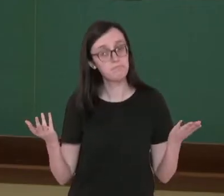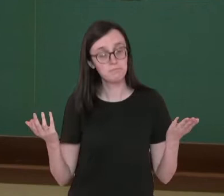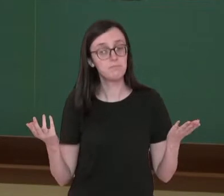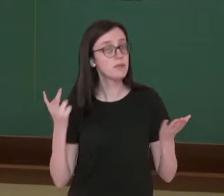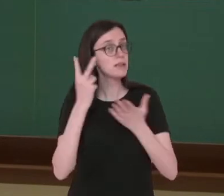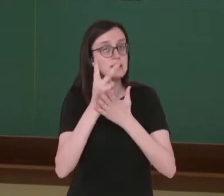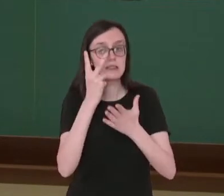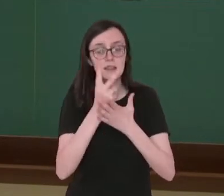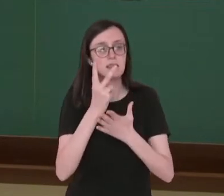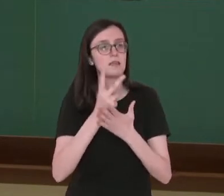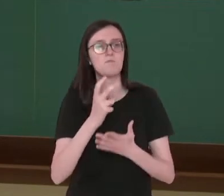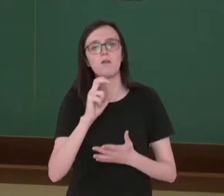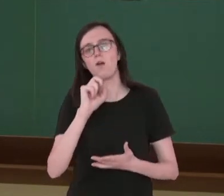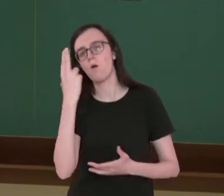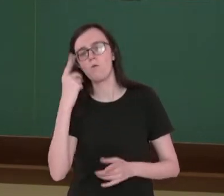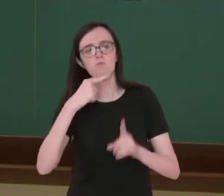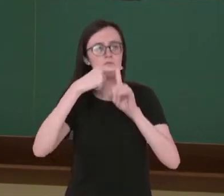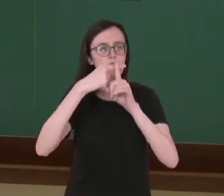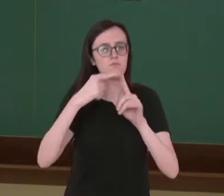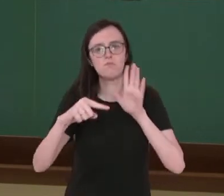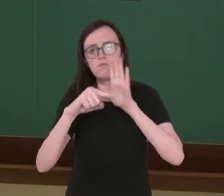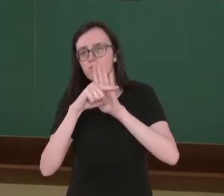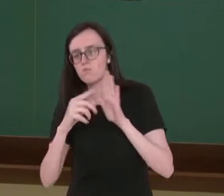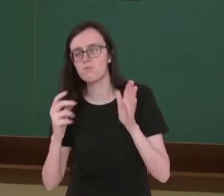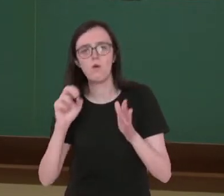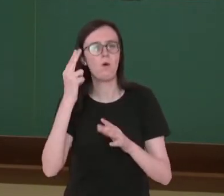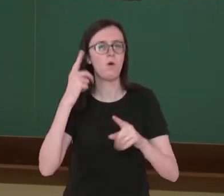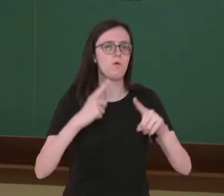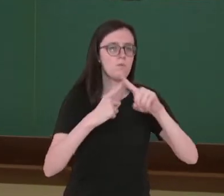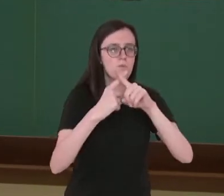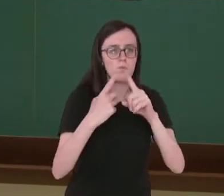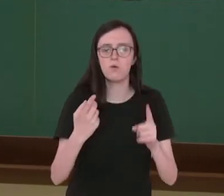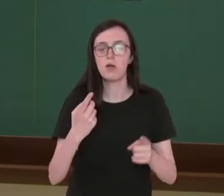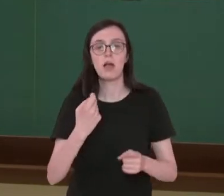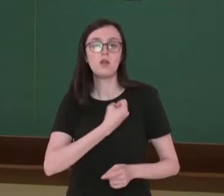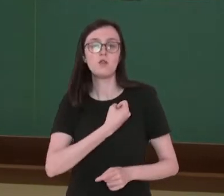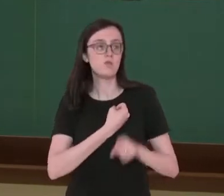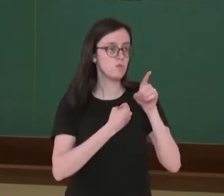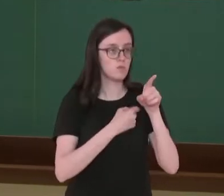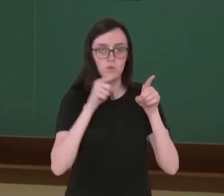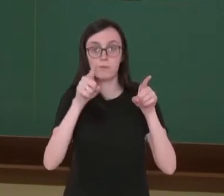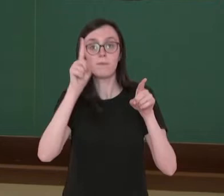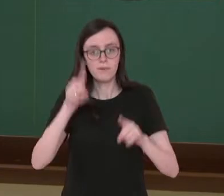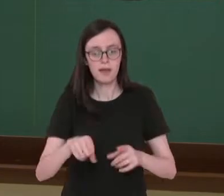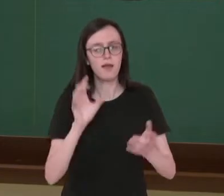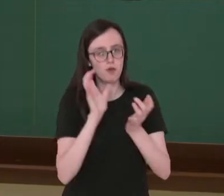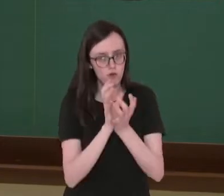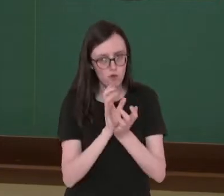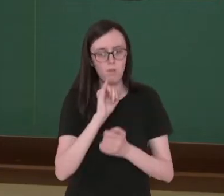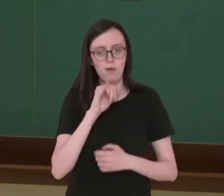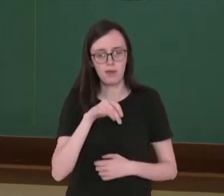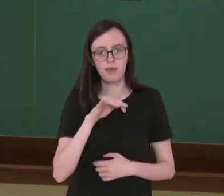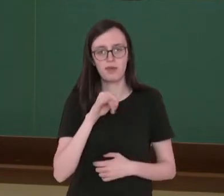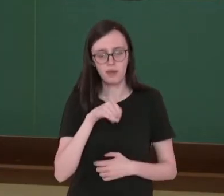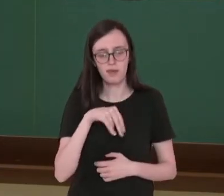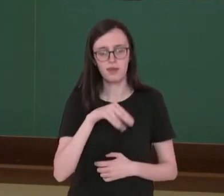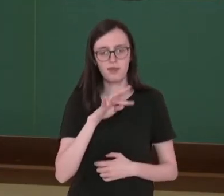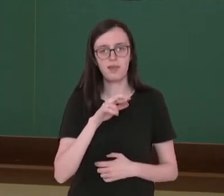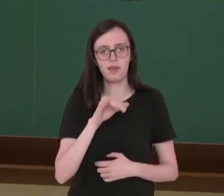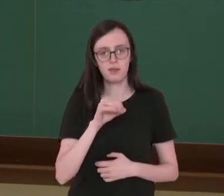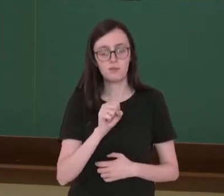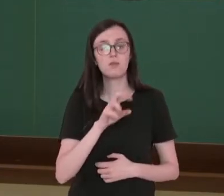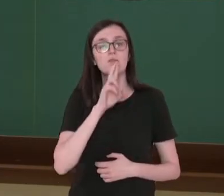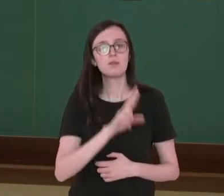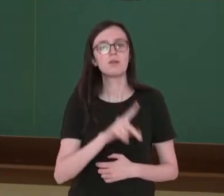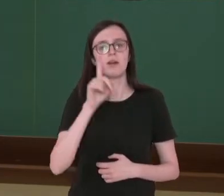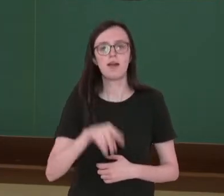sempre que eu faço ou uma adição, uma subtração, uma multiplicação de dois números inteiros, ele sempre dará um número